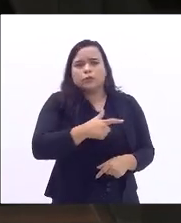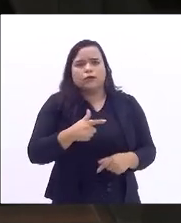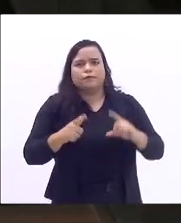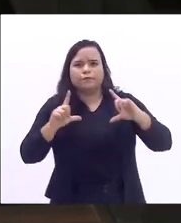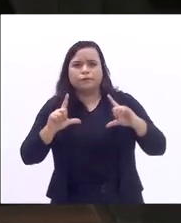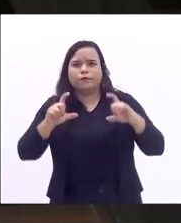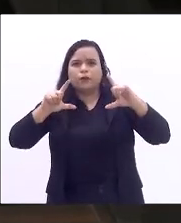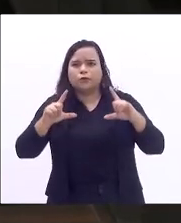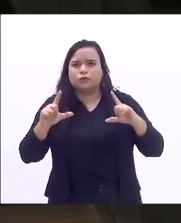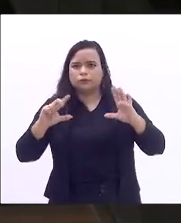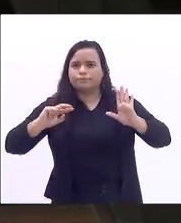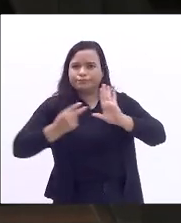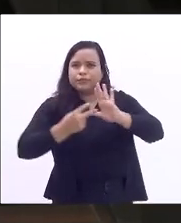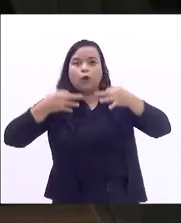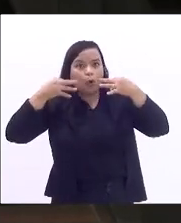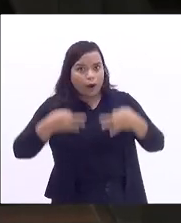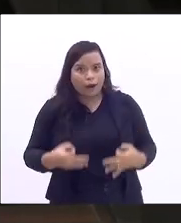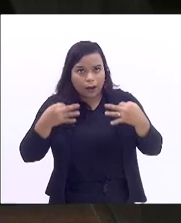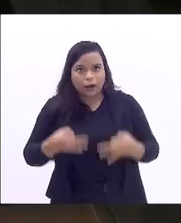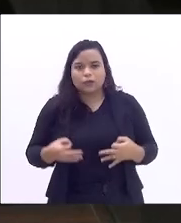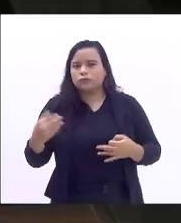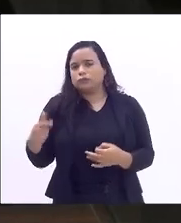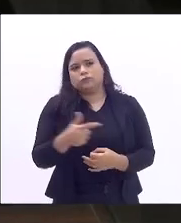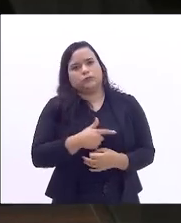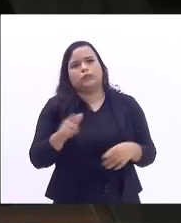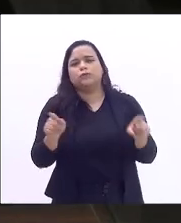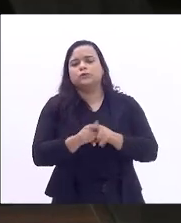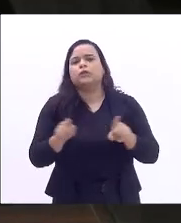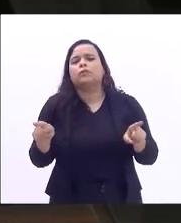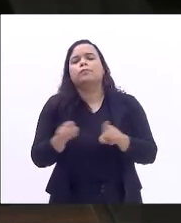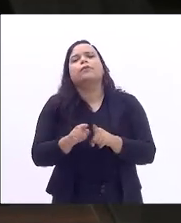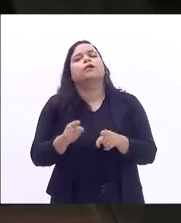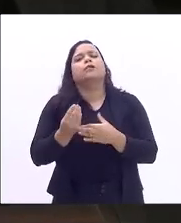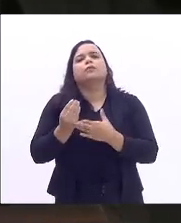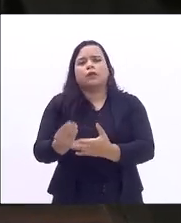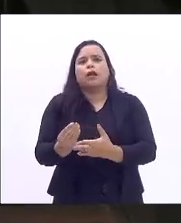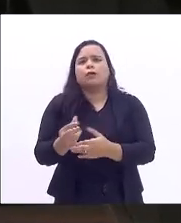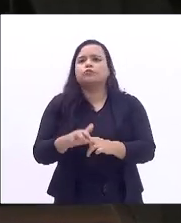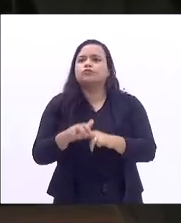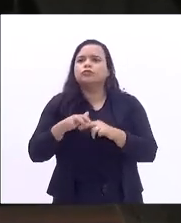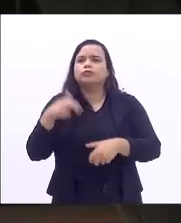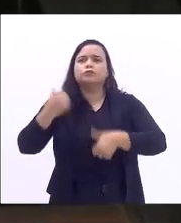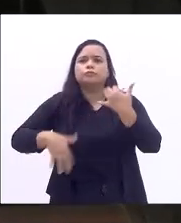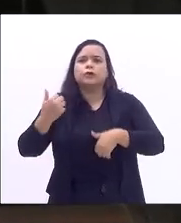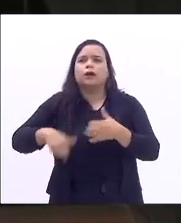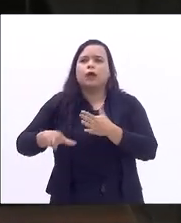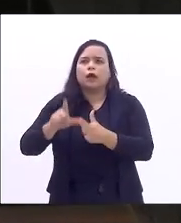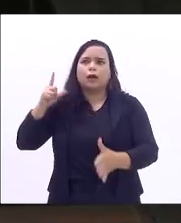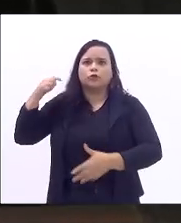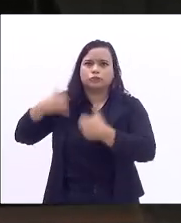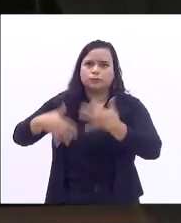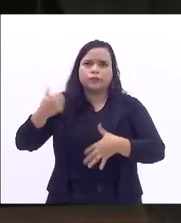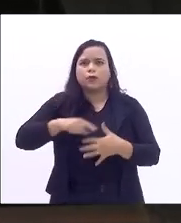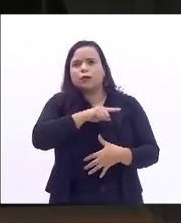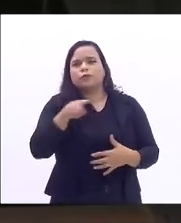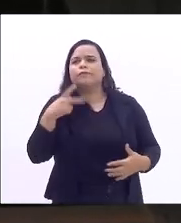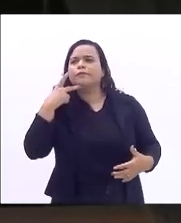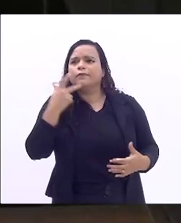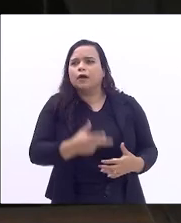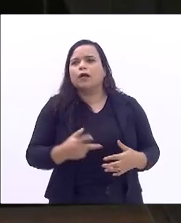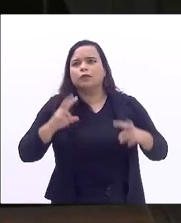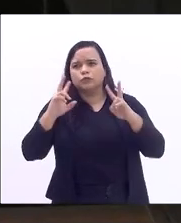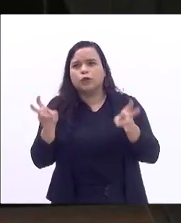reconhecimento adequado e também assiste razão àqueles que me antecederam quando afirmam né